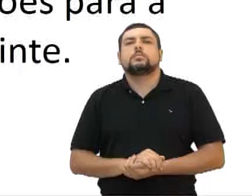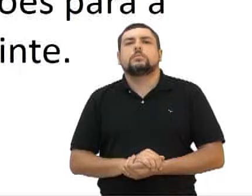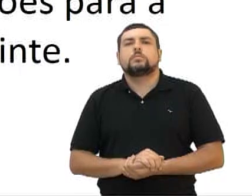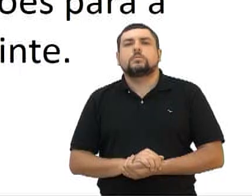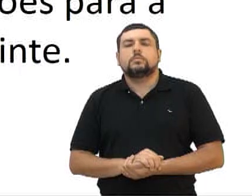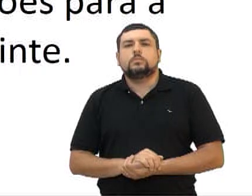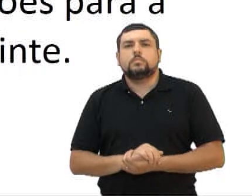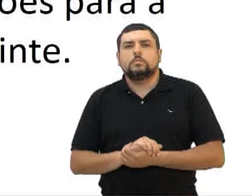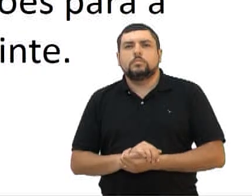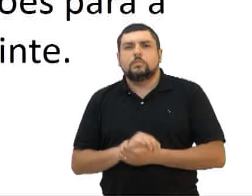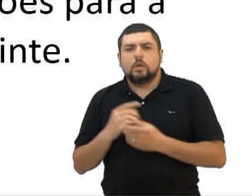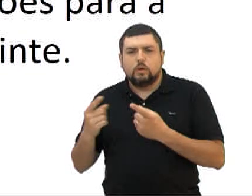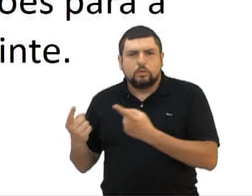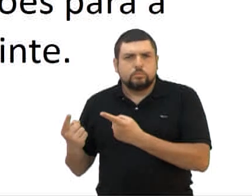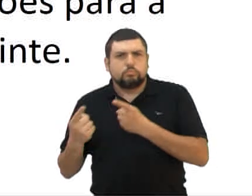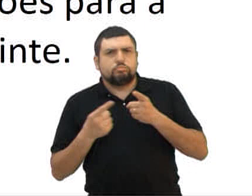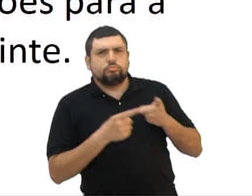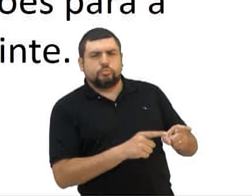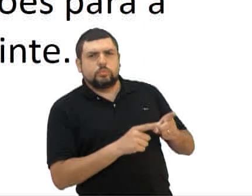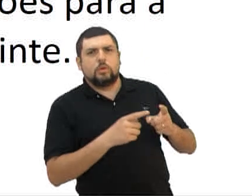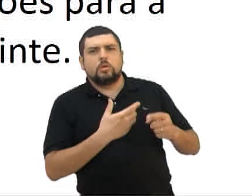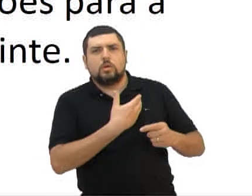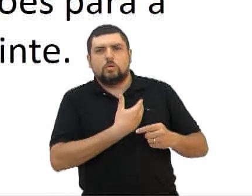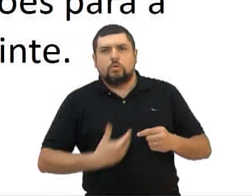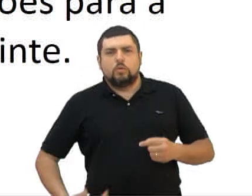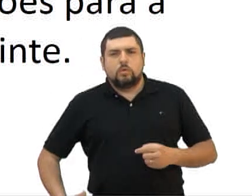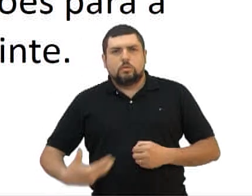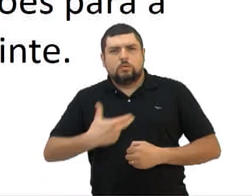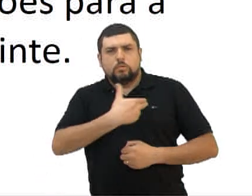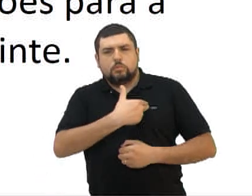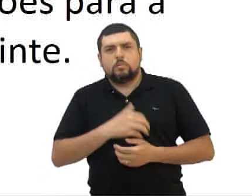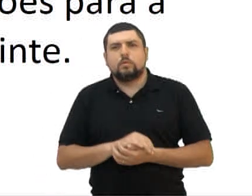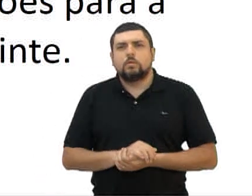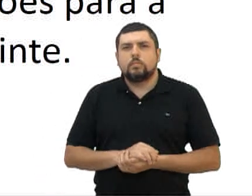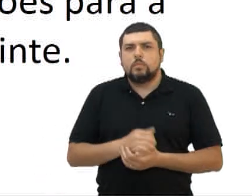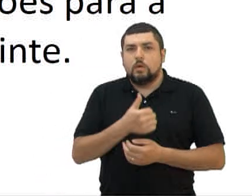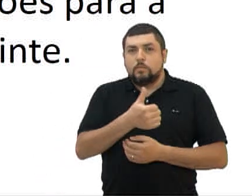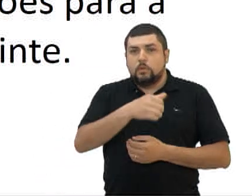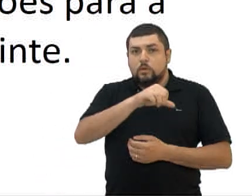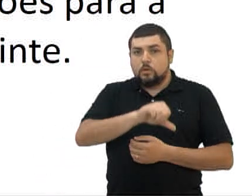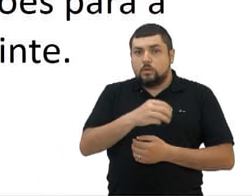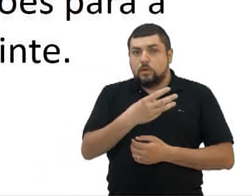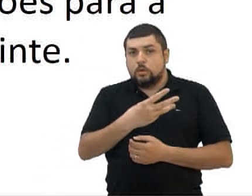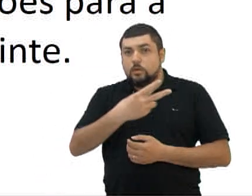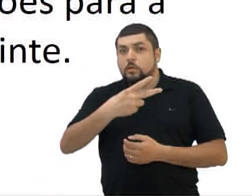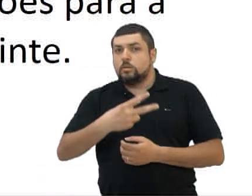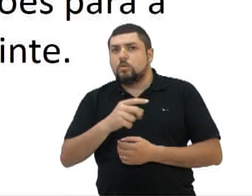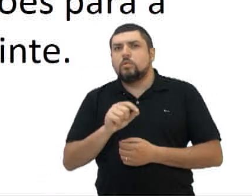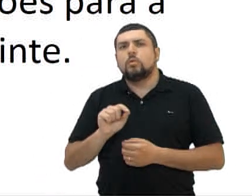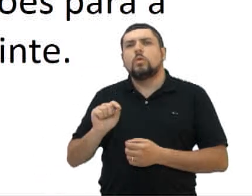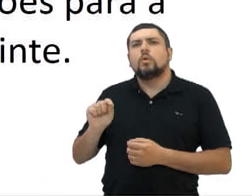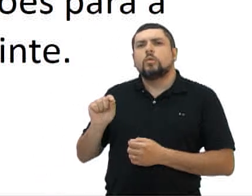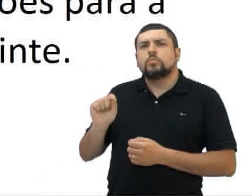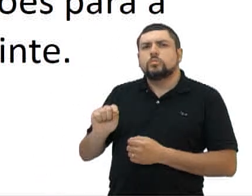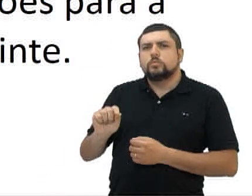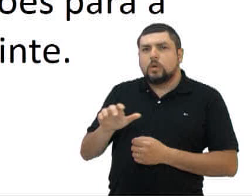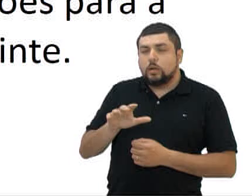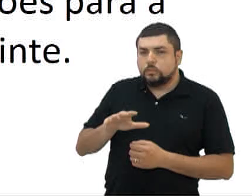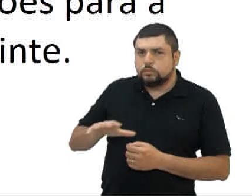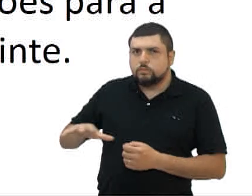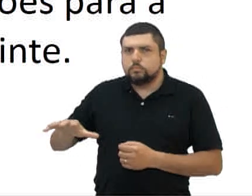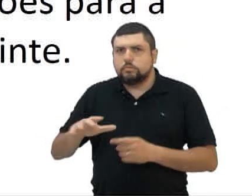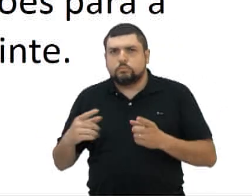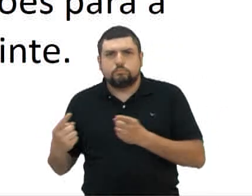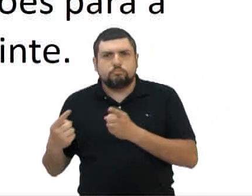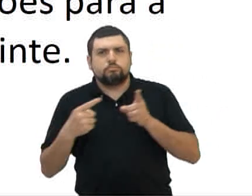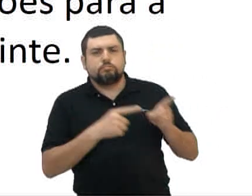Reação ao governo Vargas. Então, Vargas assumiu lá o poder em 1930. Em 1932, a gente já tem uma primeira reação